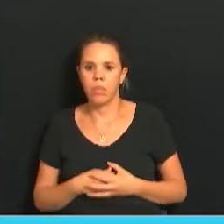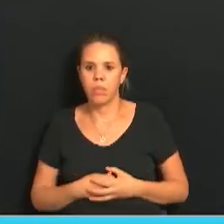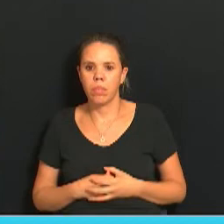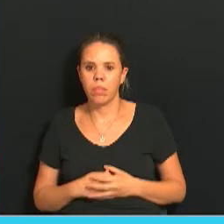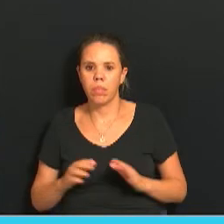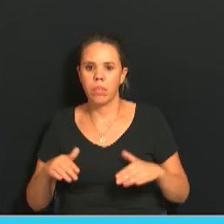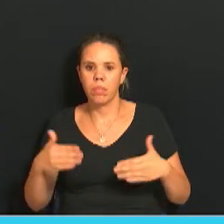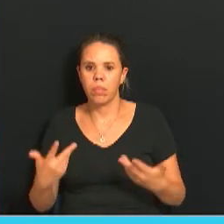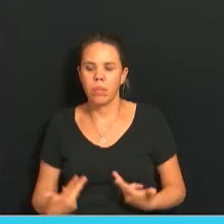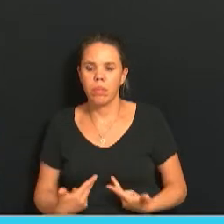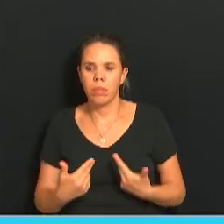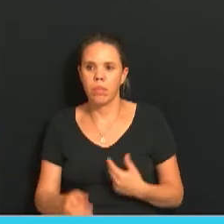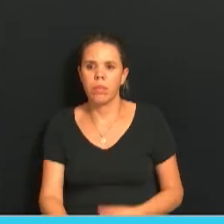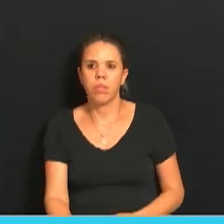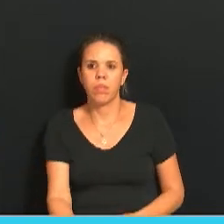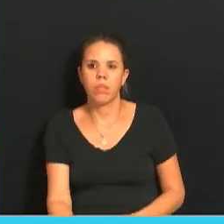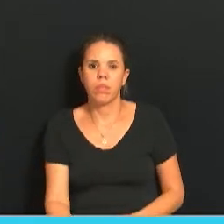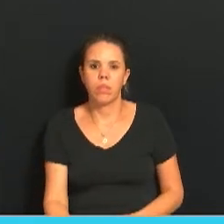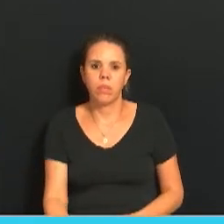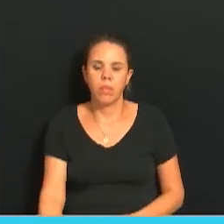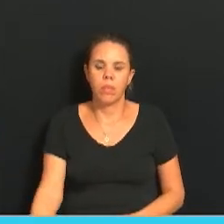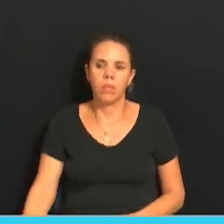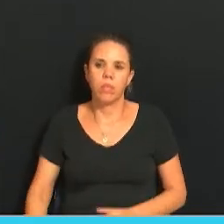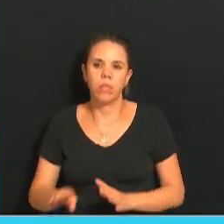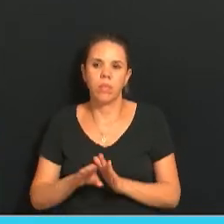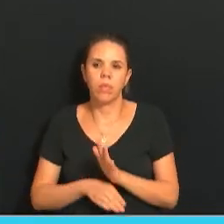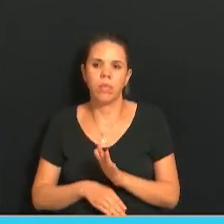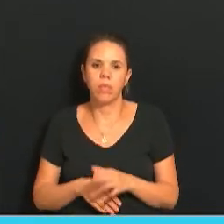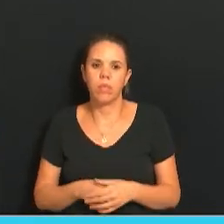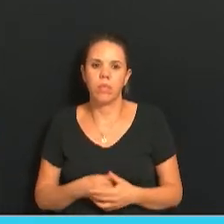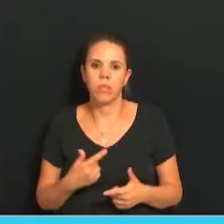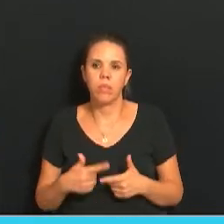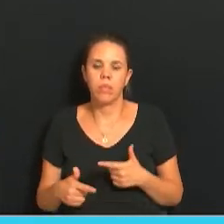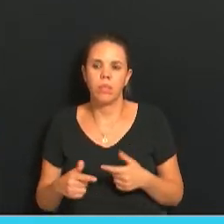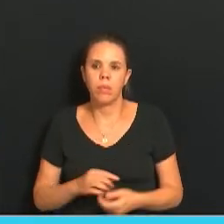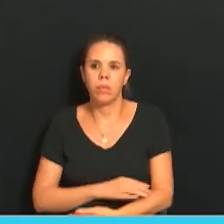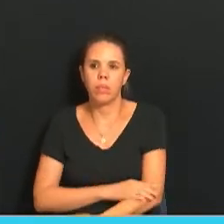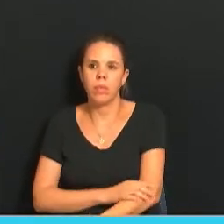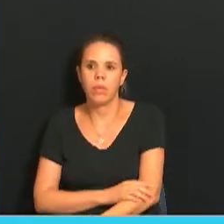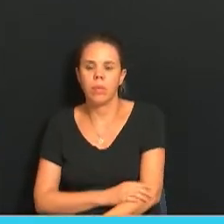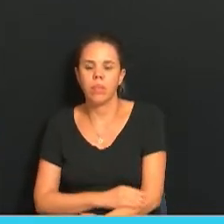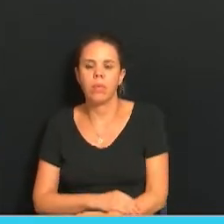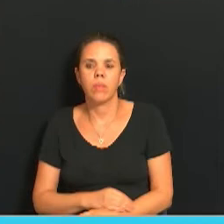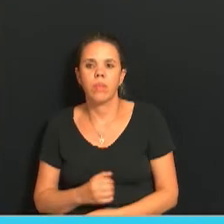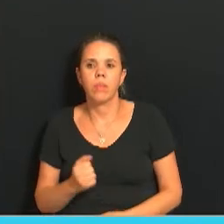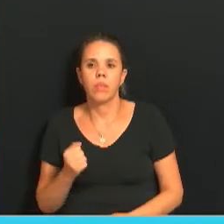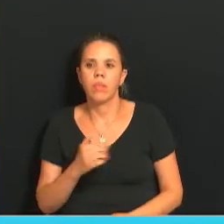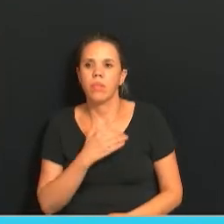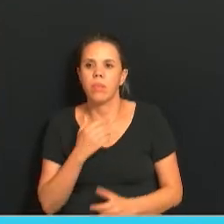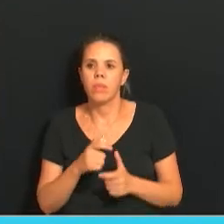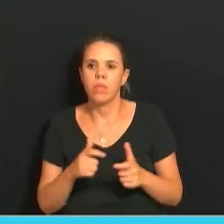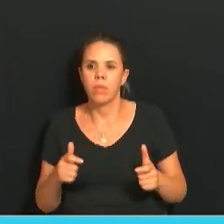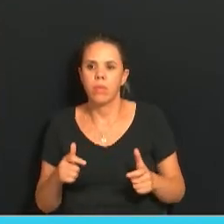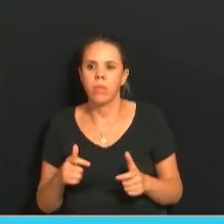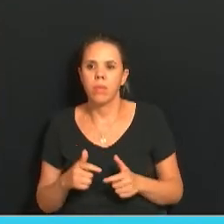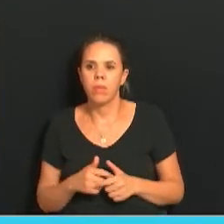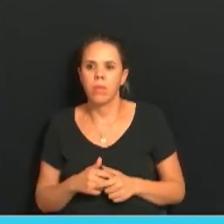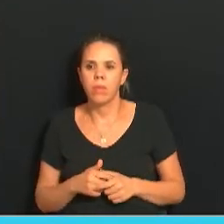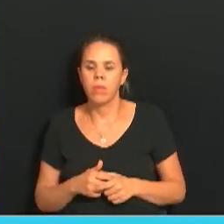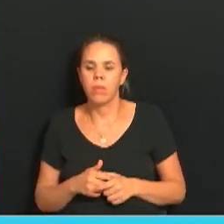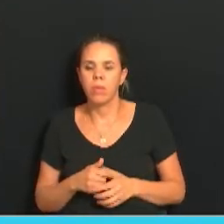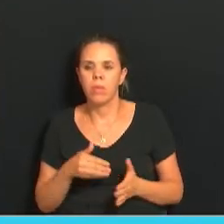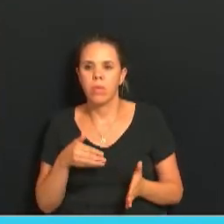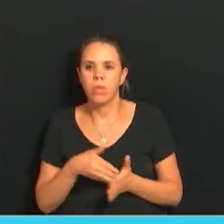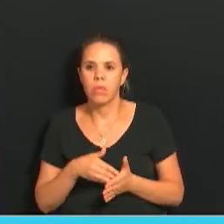tumores têm um risco de recidivar, de produzir metástases, de matar o indivíduo muito mais elevado do que aquele que é restrito